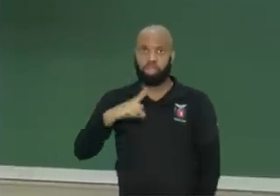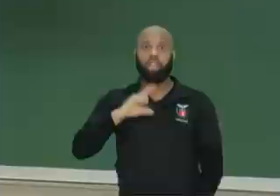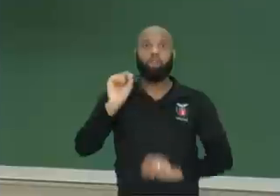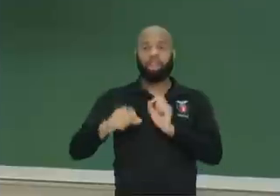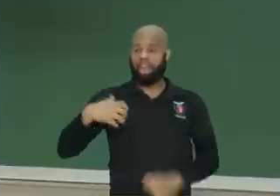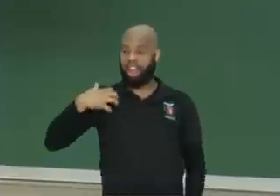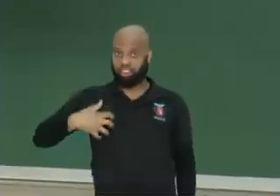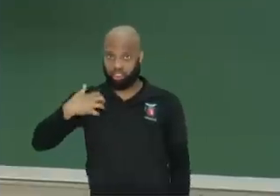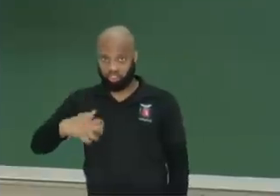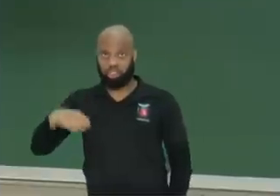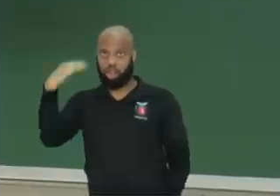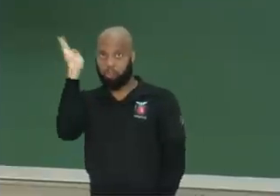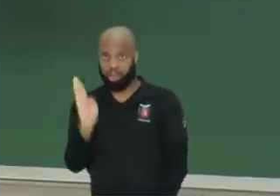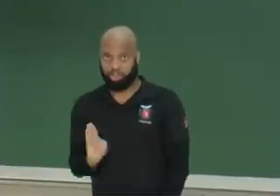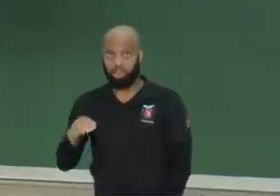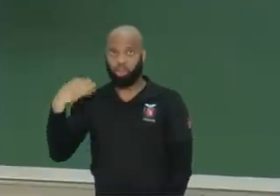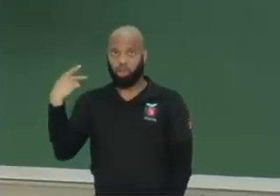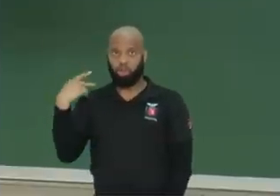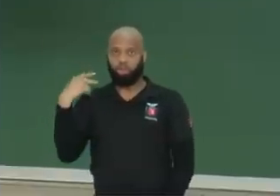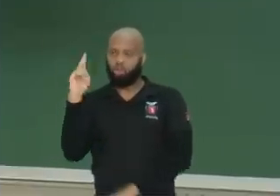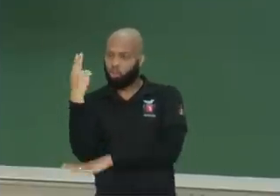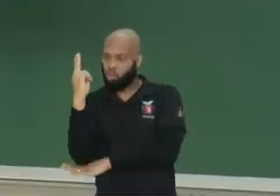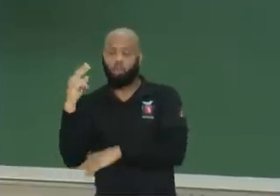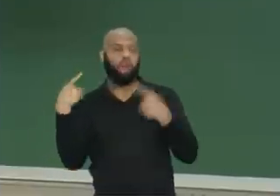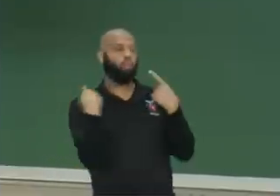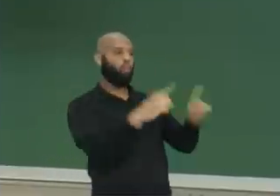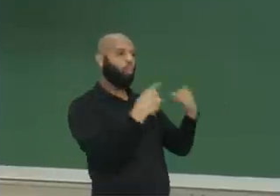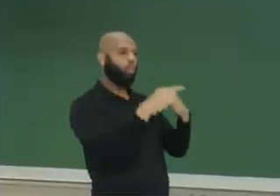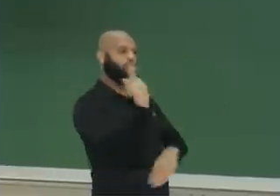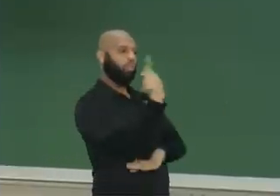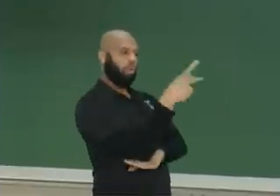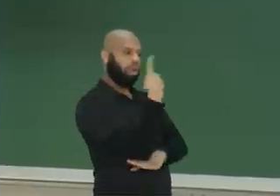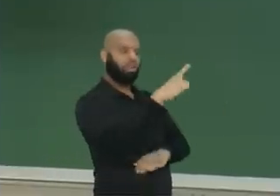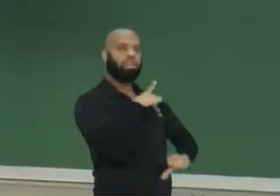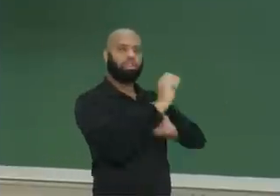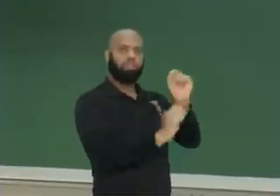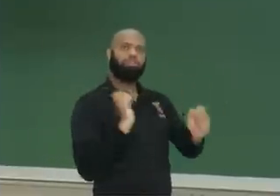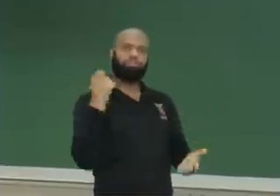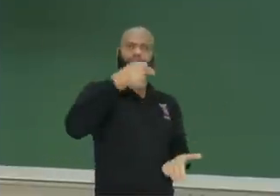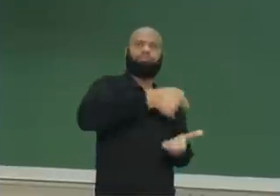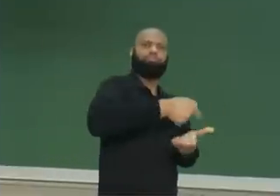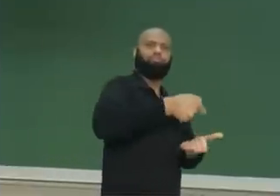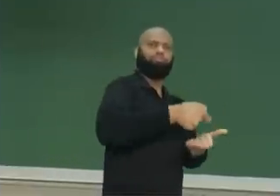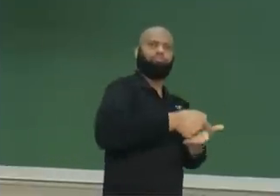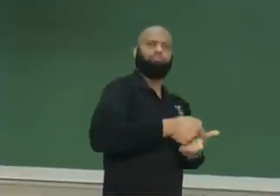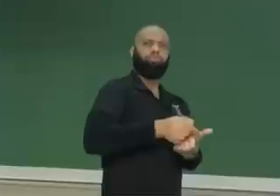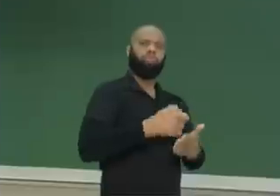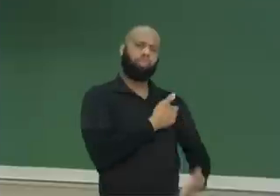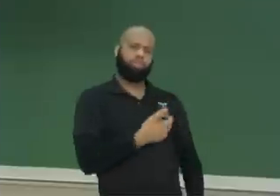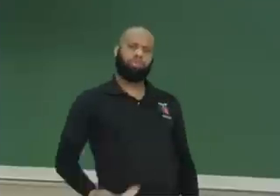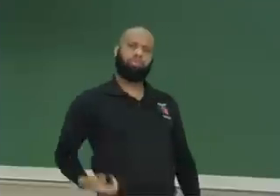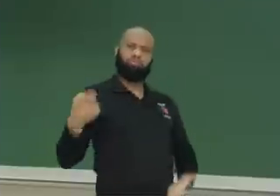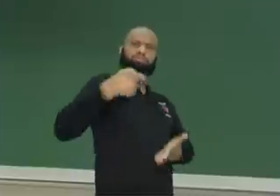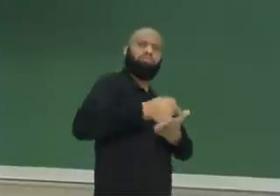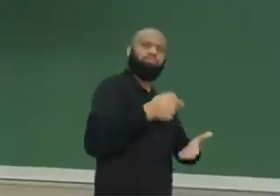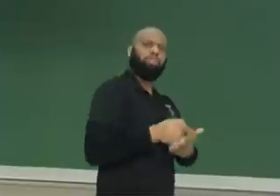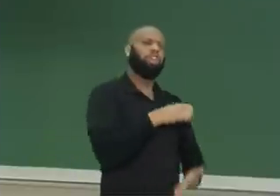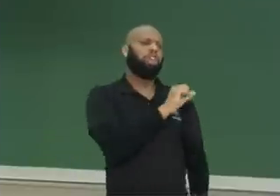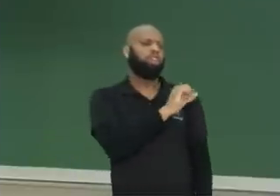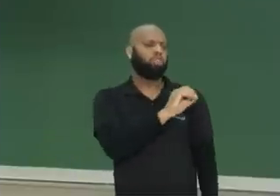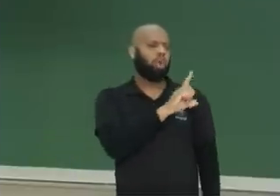Brasil e Uruguai, contra o Paraguai, que era então governado pelo ditador Solano Lopes. Lembram-se disso? E